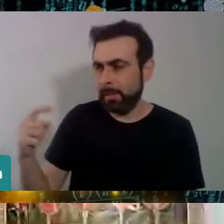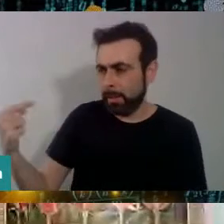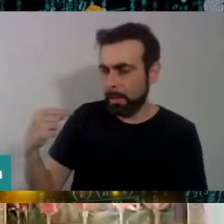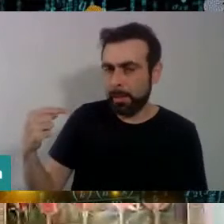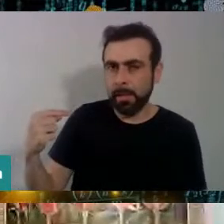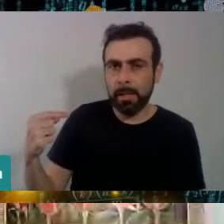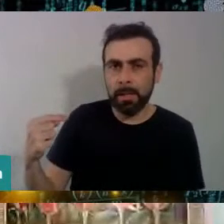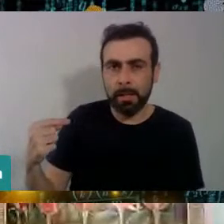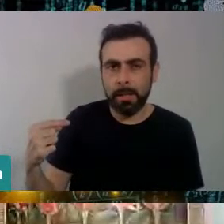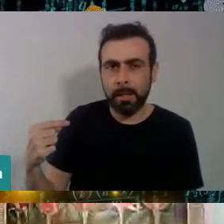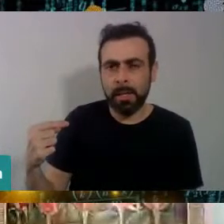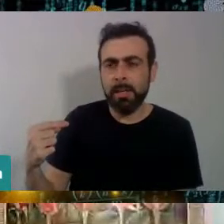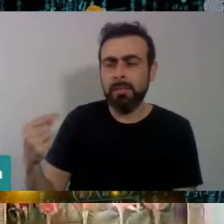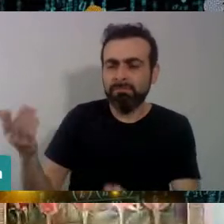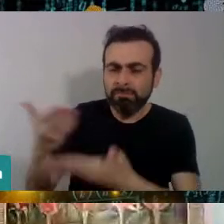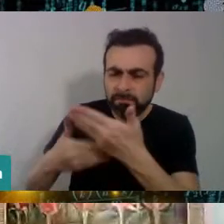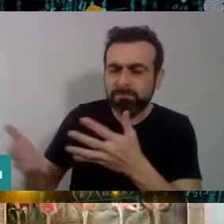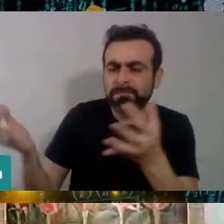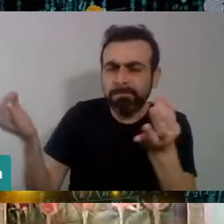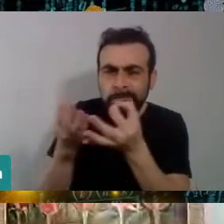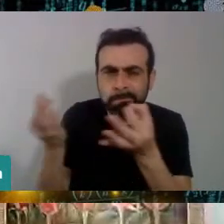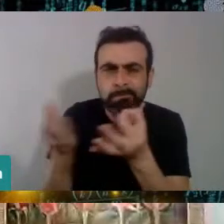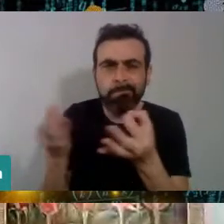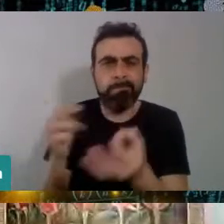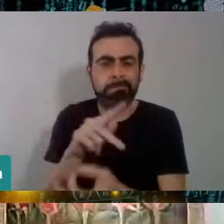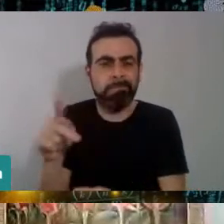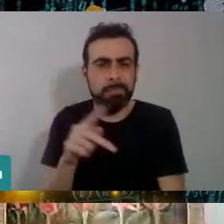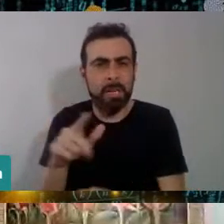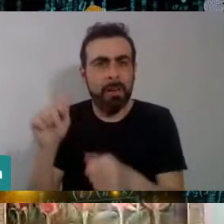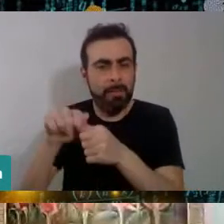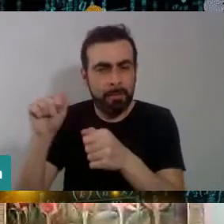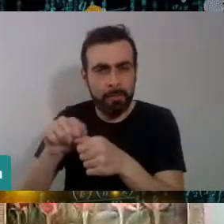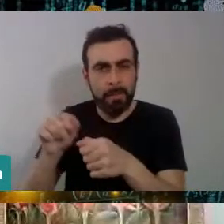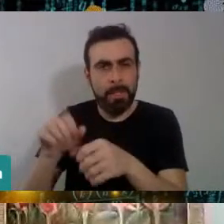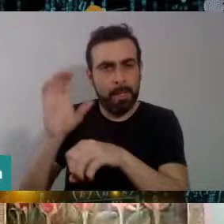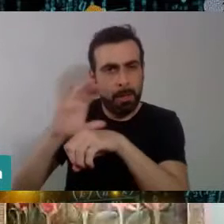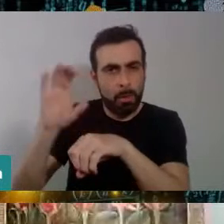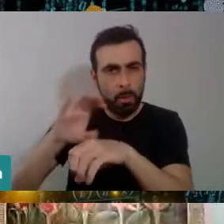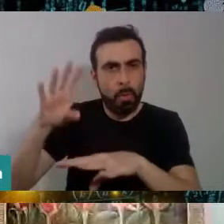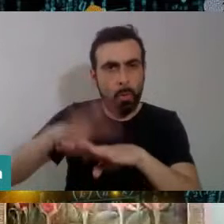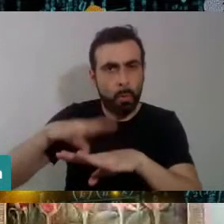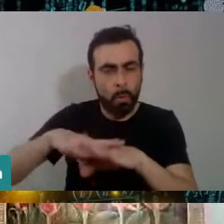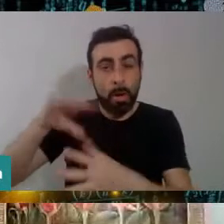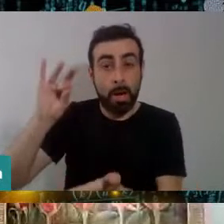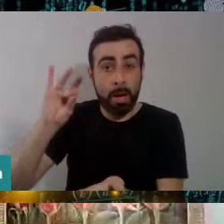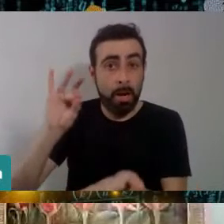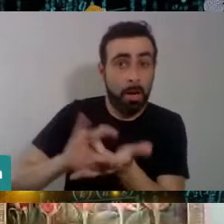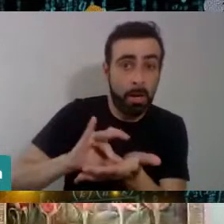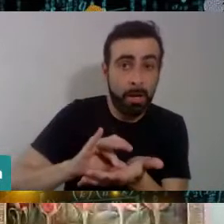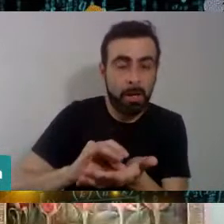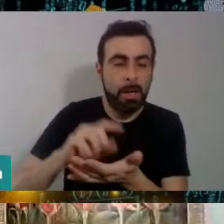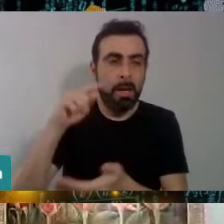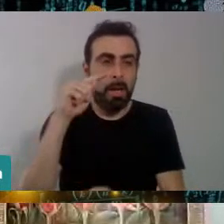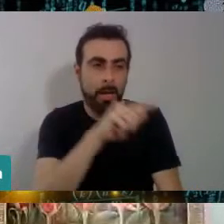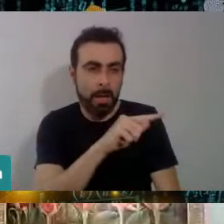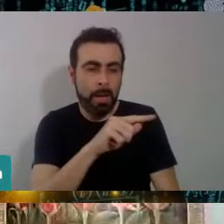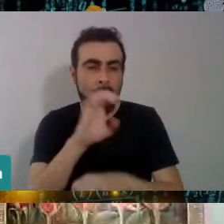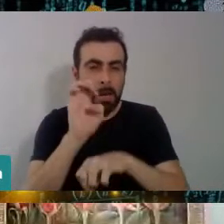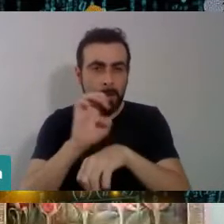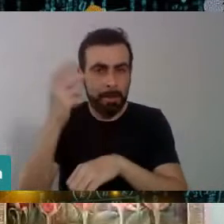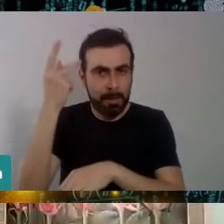A Suzy é muito competente. Ela fez o curso de matemática plena na USP, em São